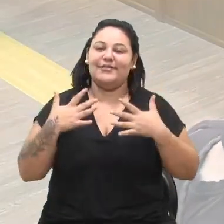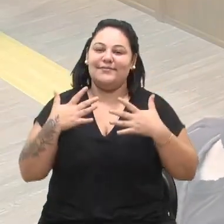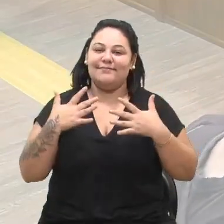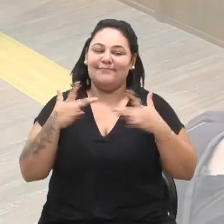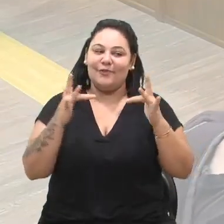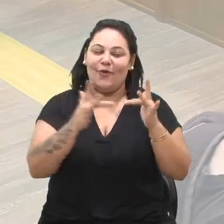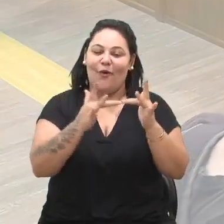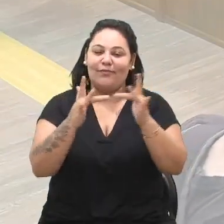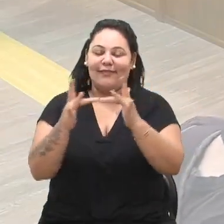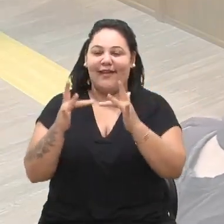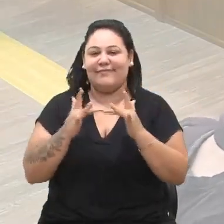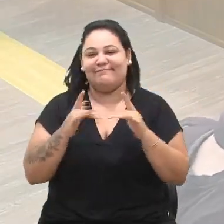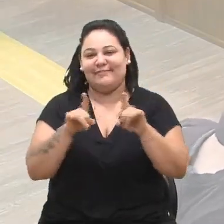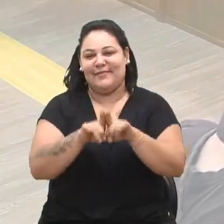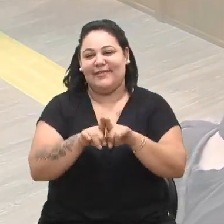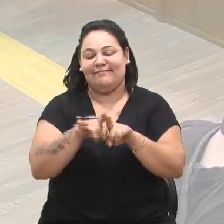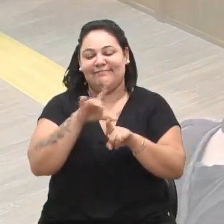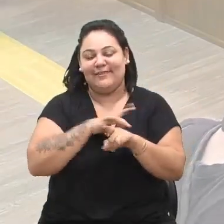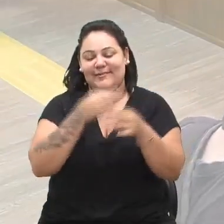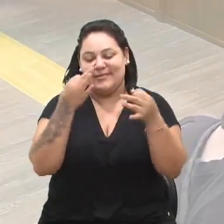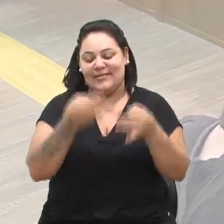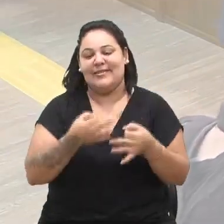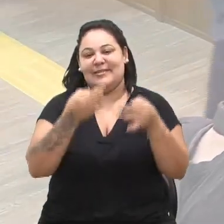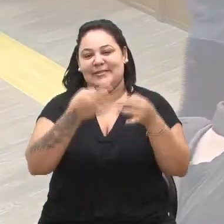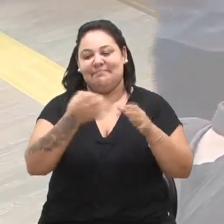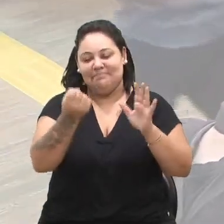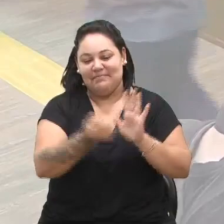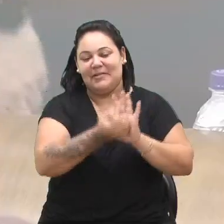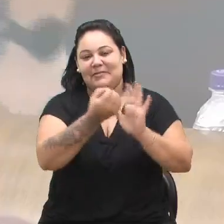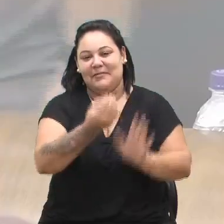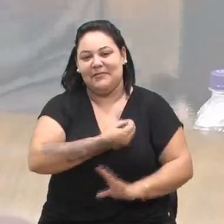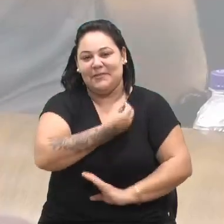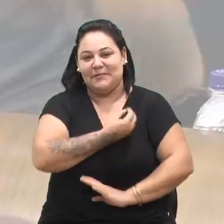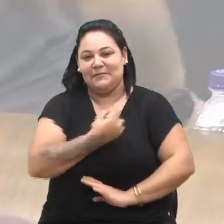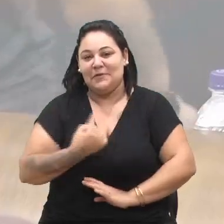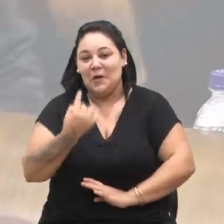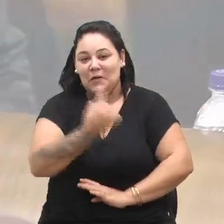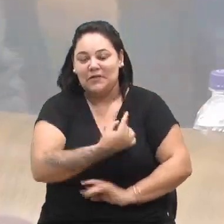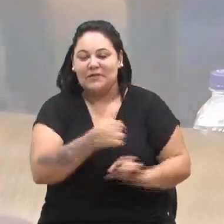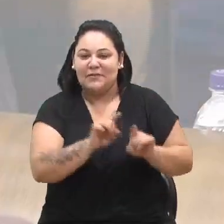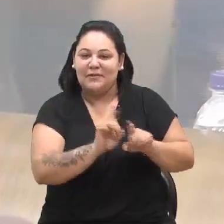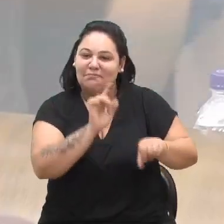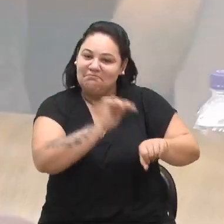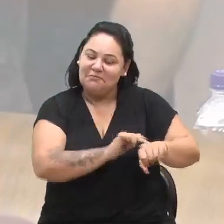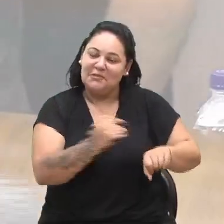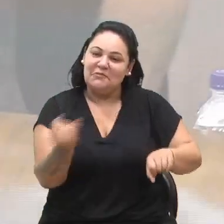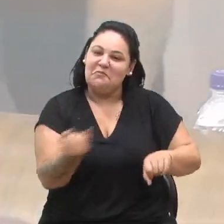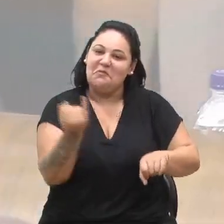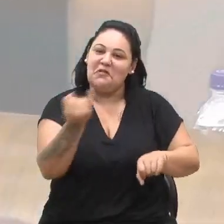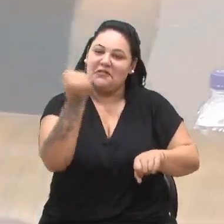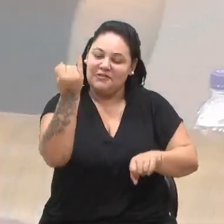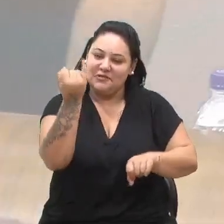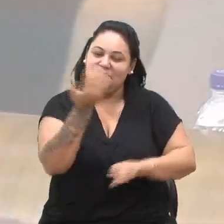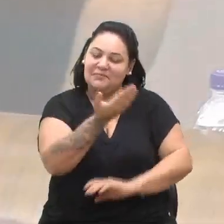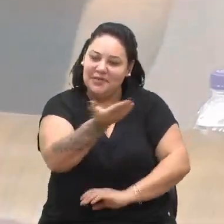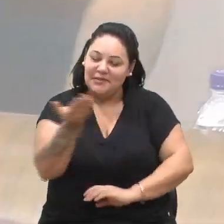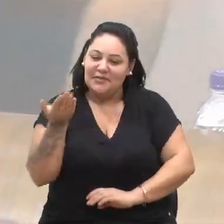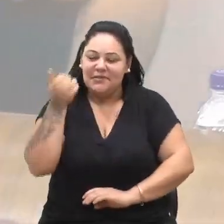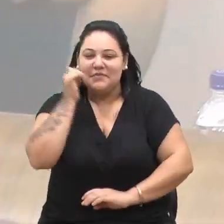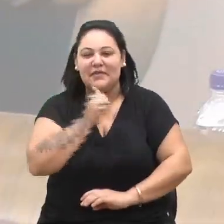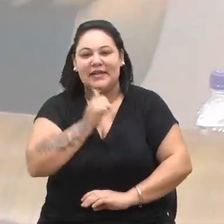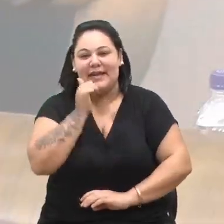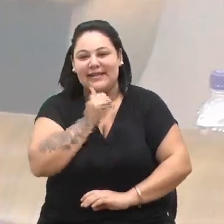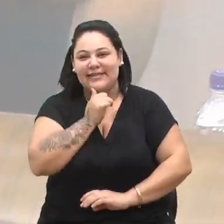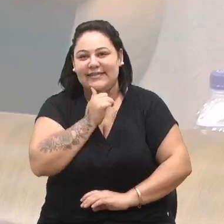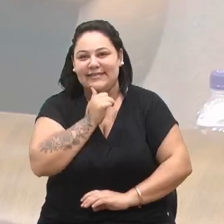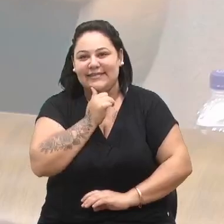mundo, sem dúvida nenhuma vai ficar marcada aqui conosco. E num momento também importante para nós mulheres, né? No